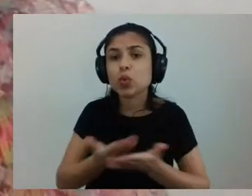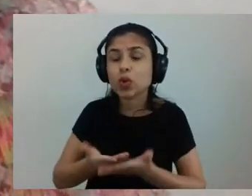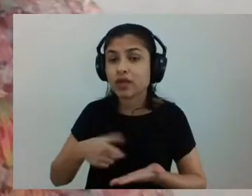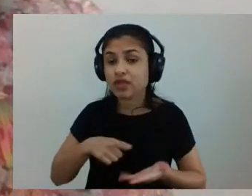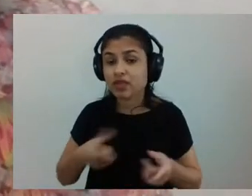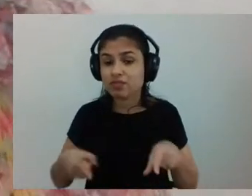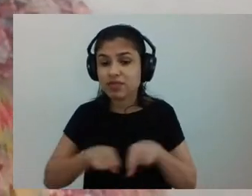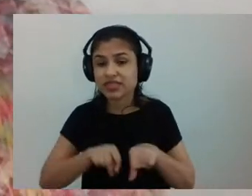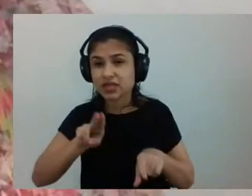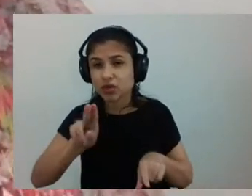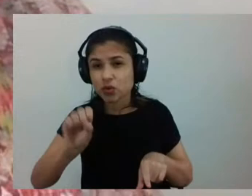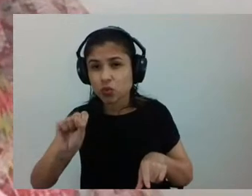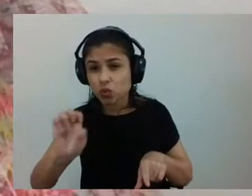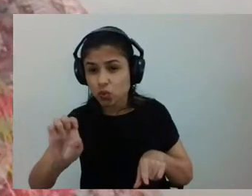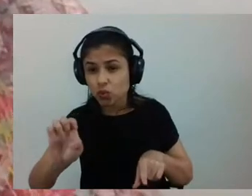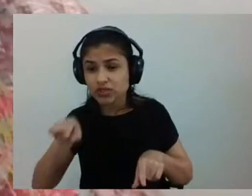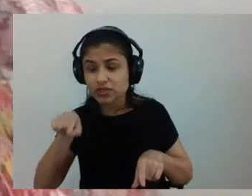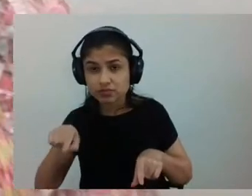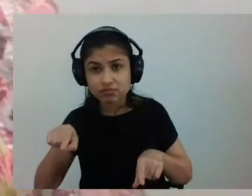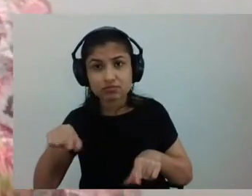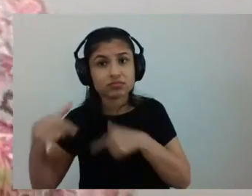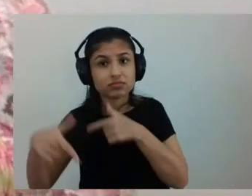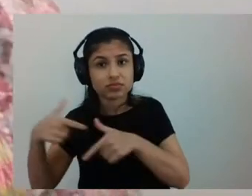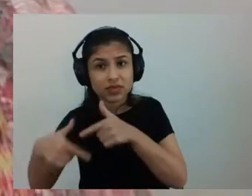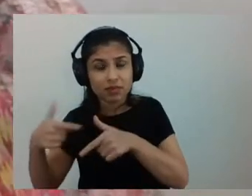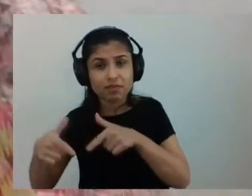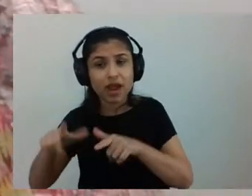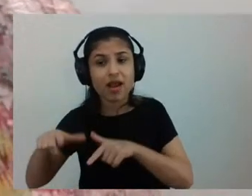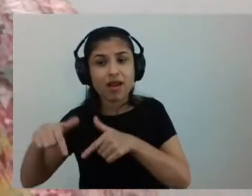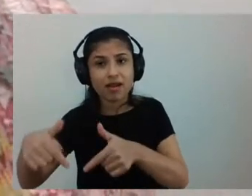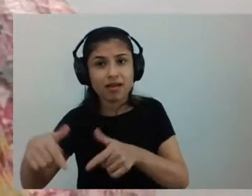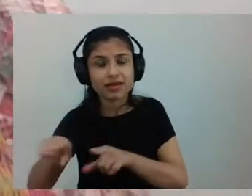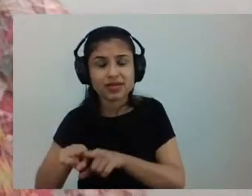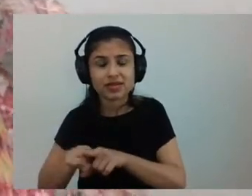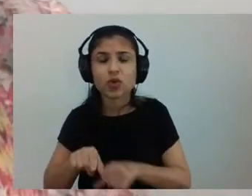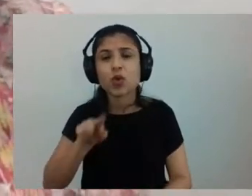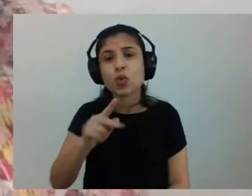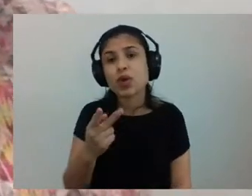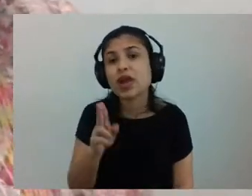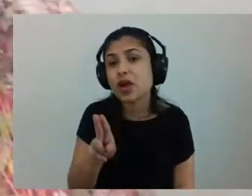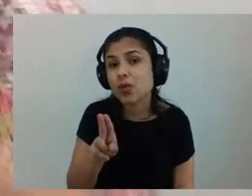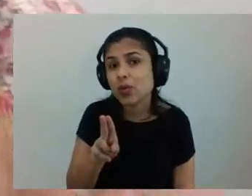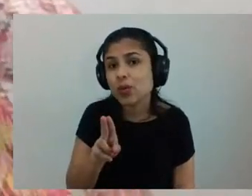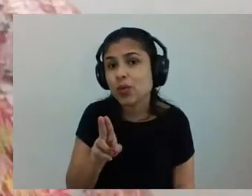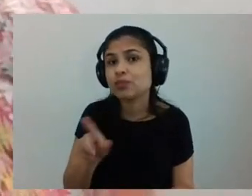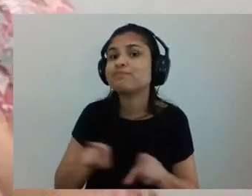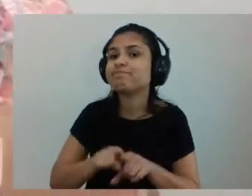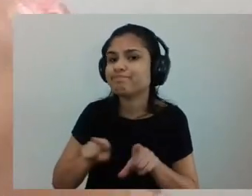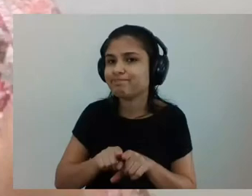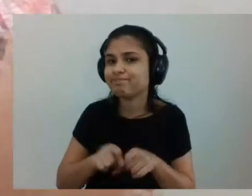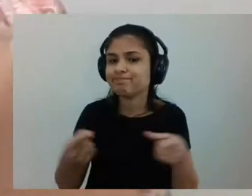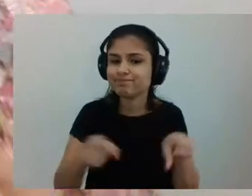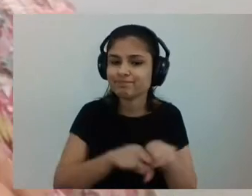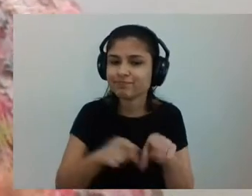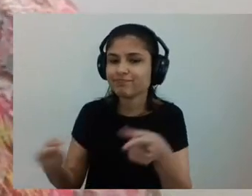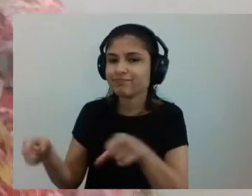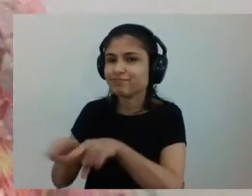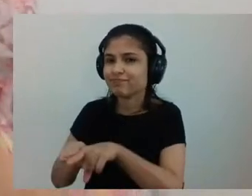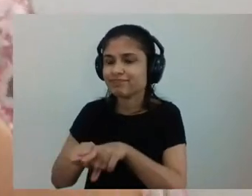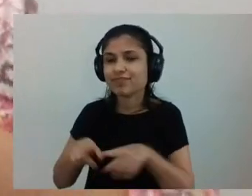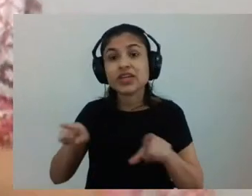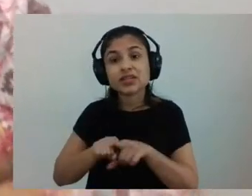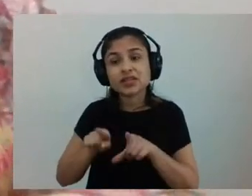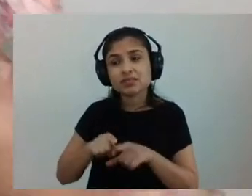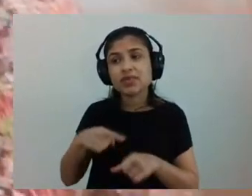a UZI atua com essas ações, o HU também. Além disso, nós contratamos,